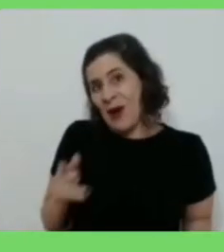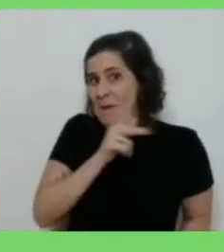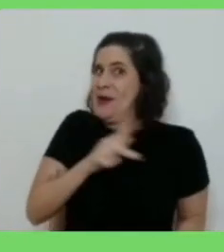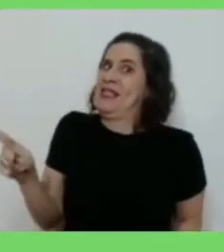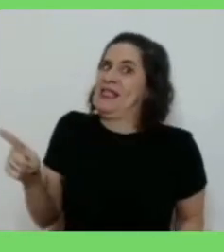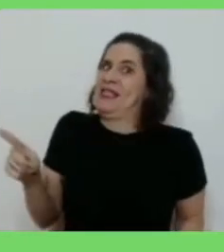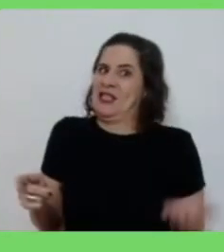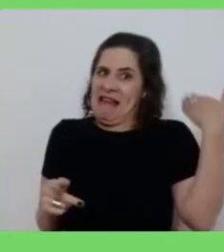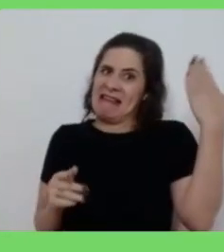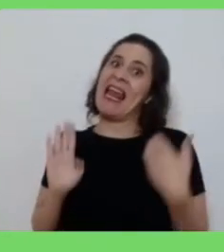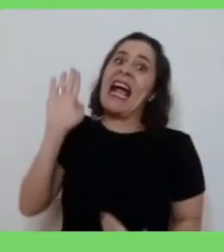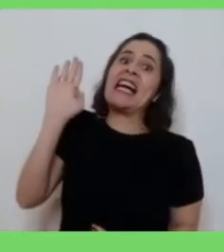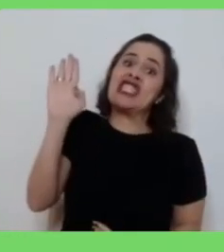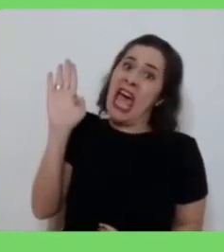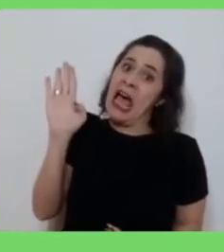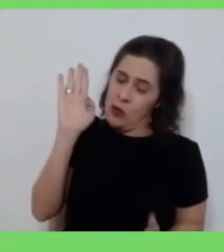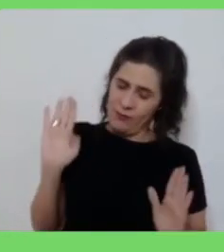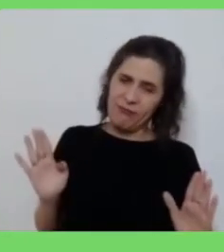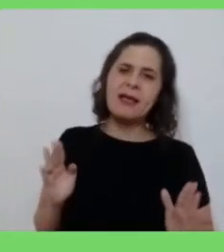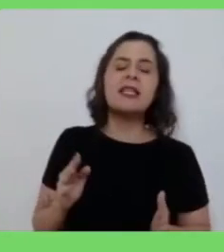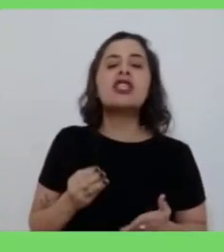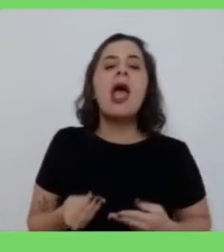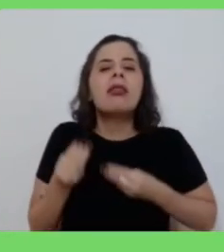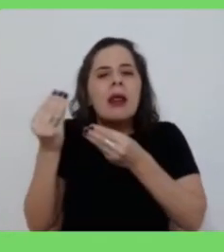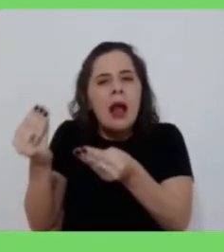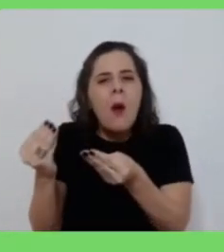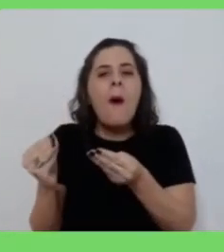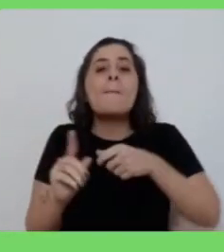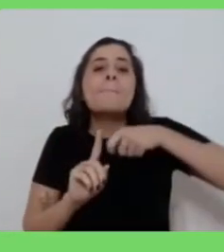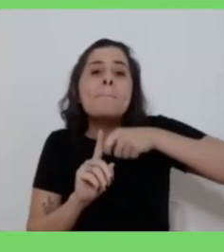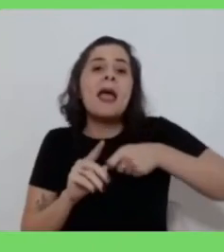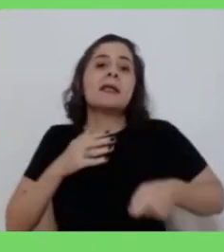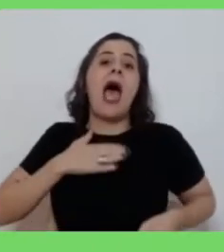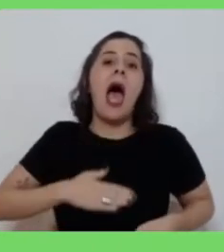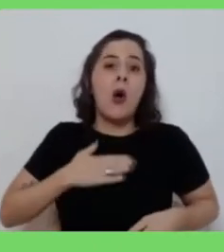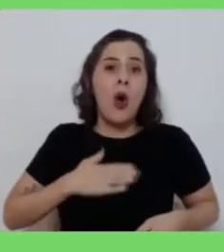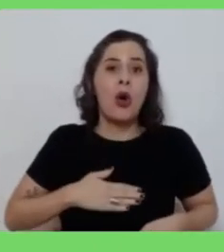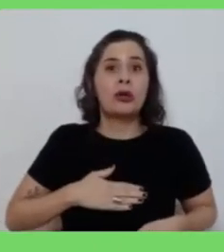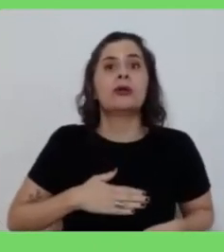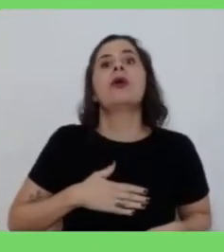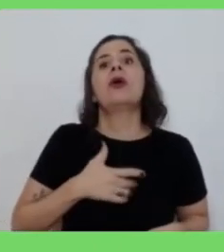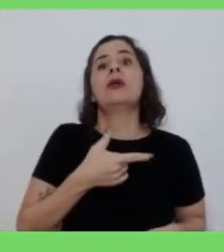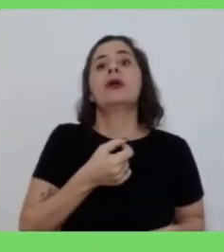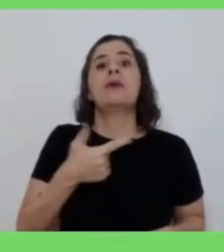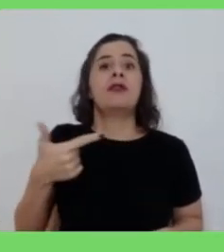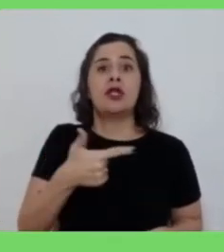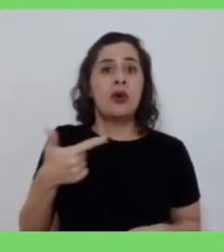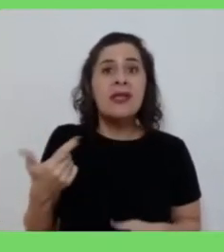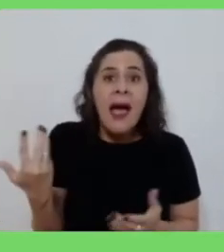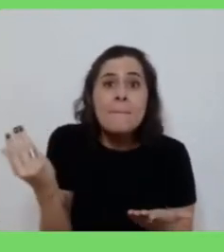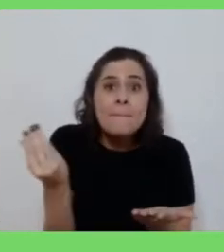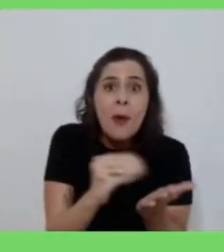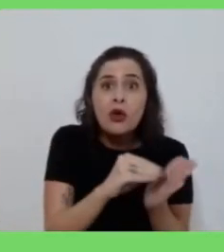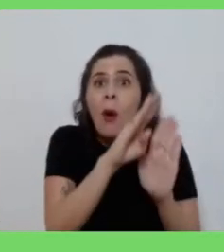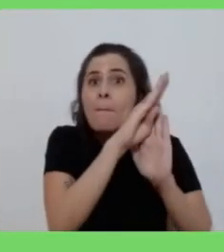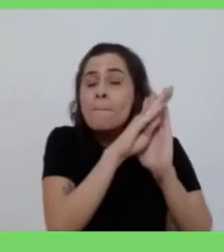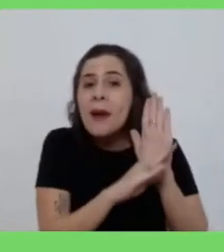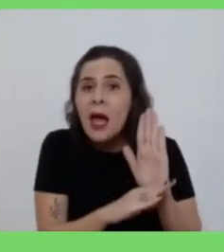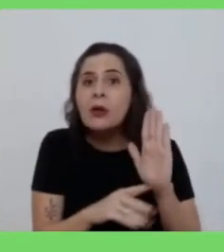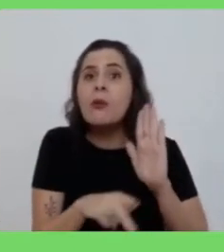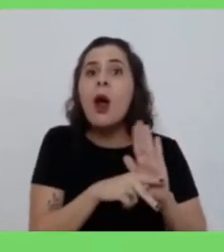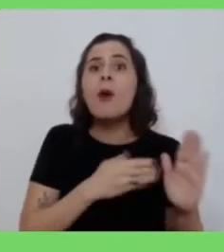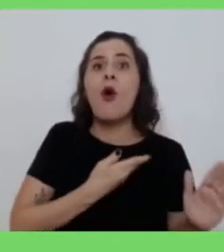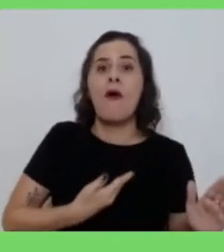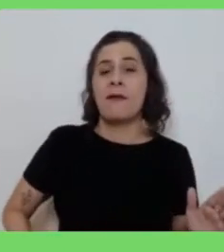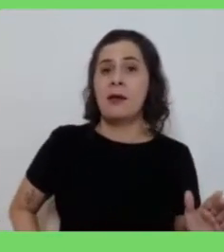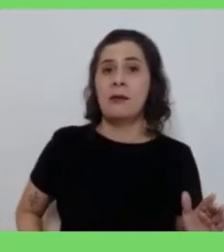agosto de 2022 e acabou sendo inserida dentro do plano de governo e Então a partir do momento